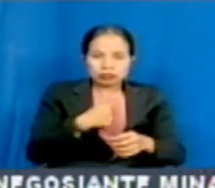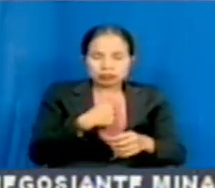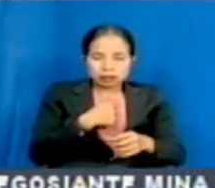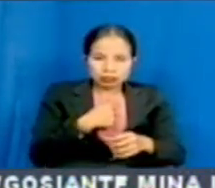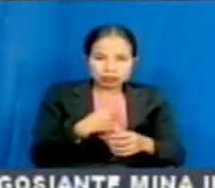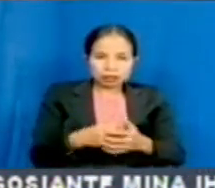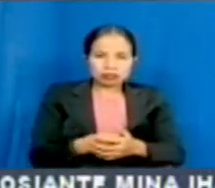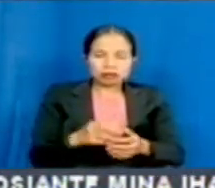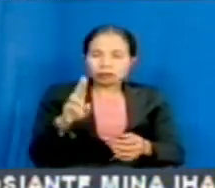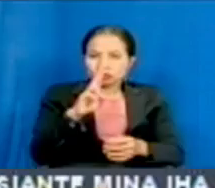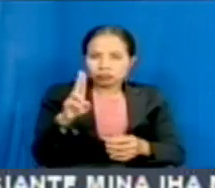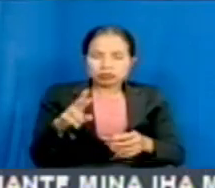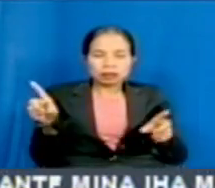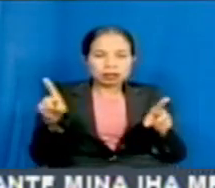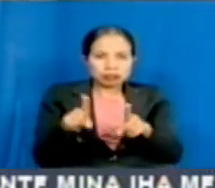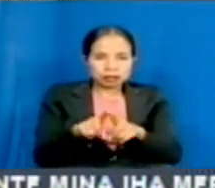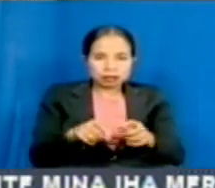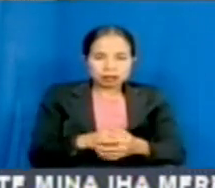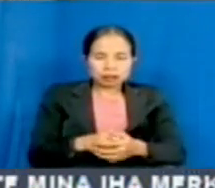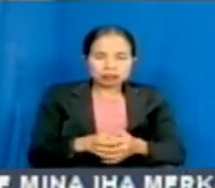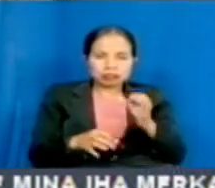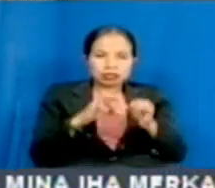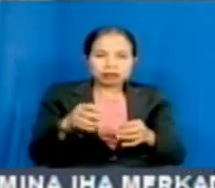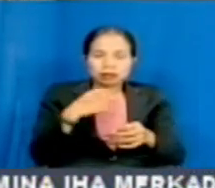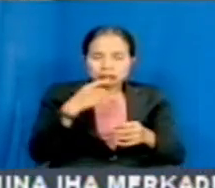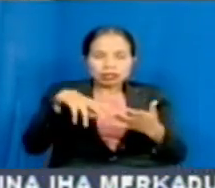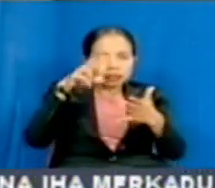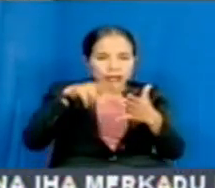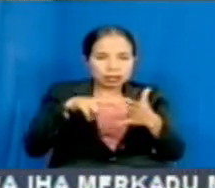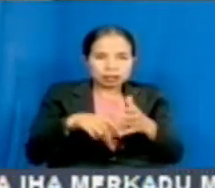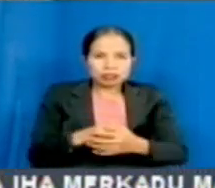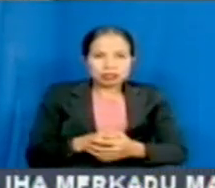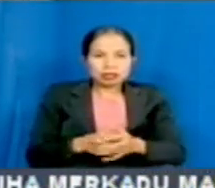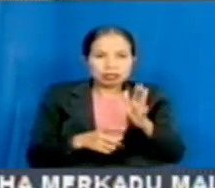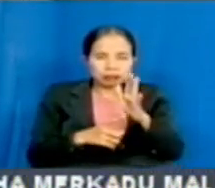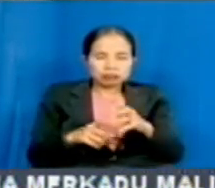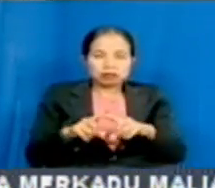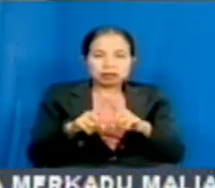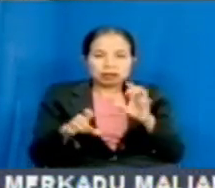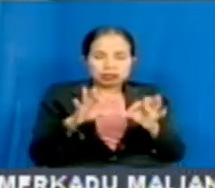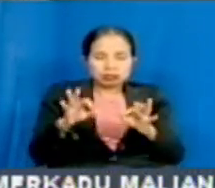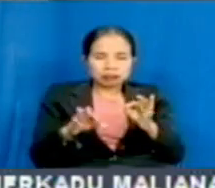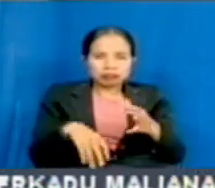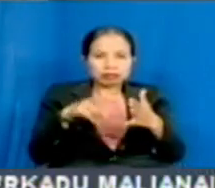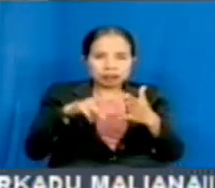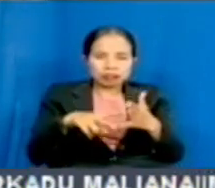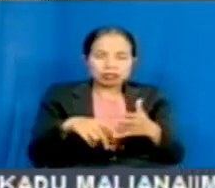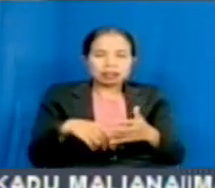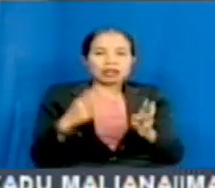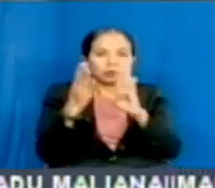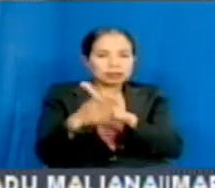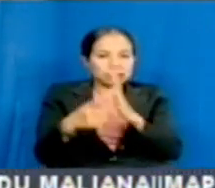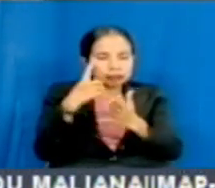o bote sirne. Às vezes, a tu haruka sira lei e tudo mais. Lemos, se a mos atene, lene a tu sai